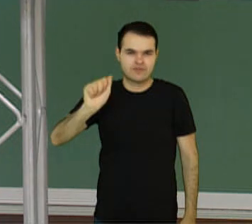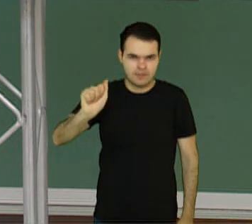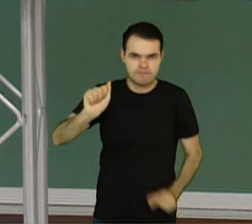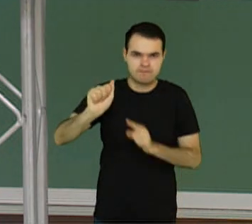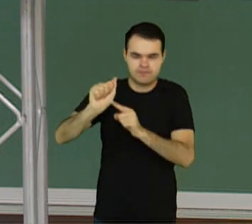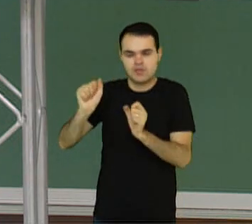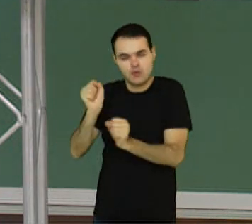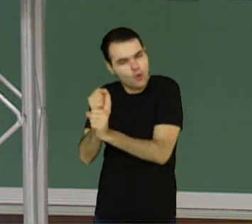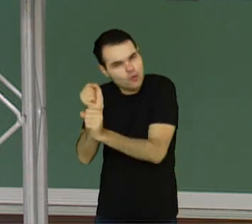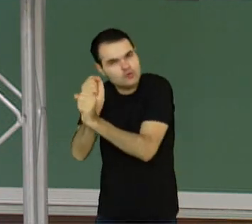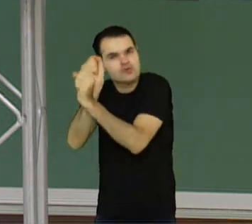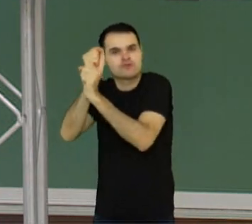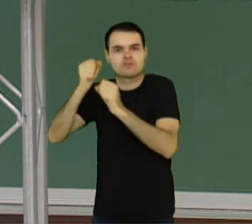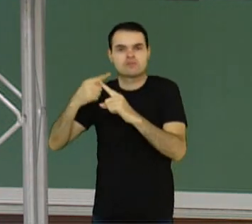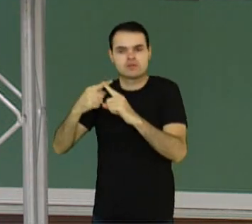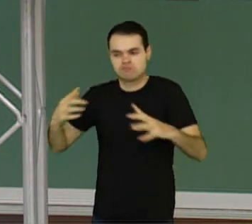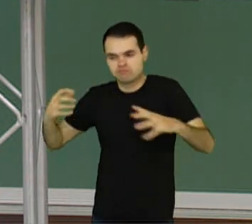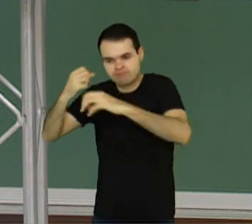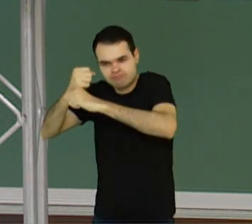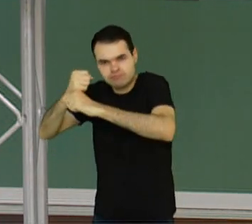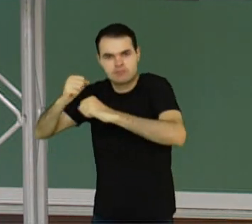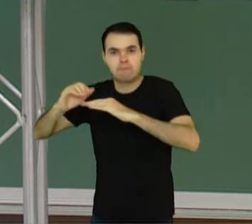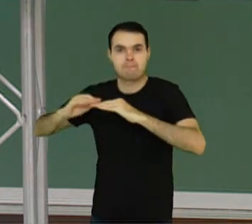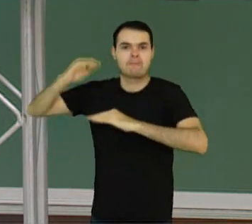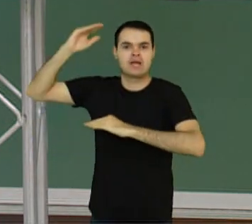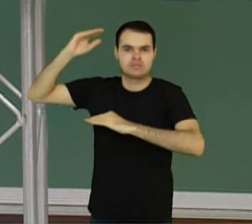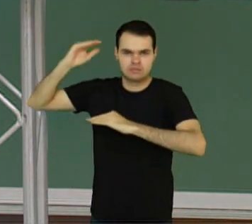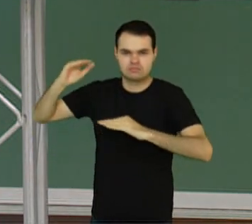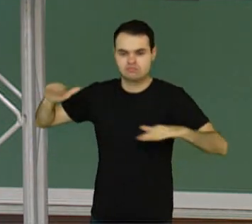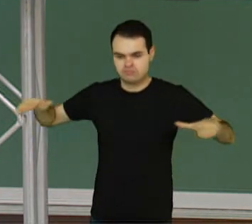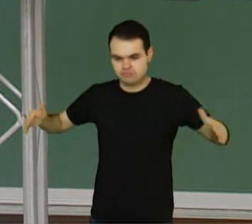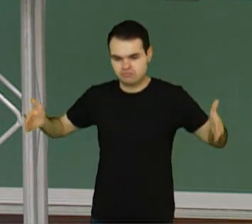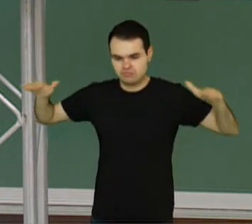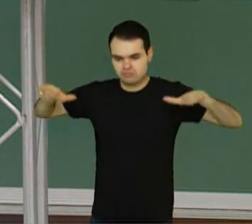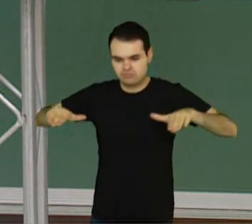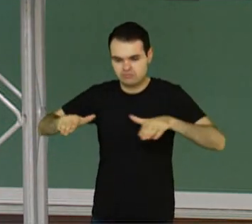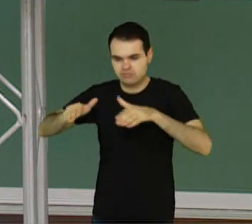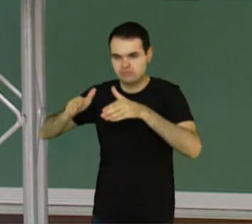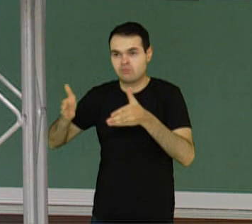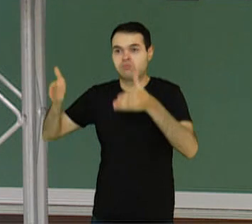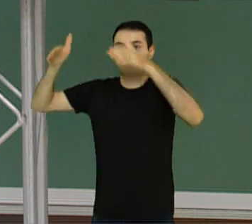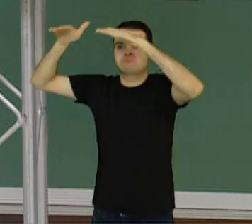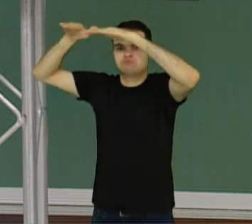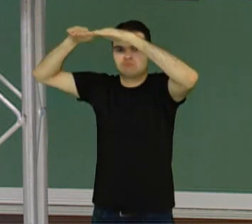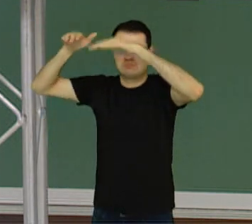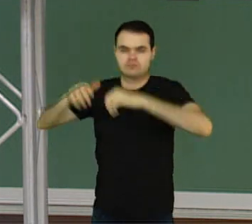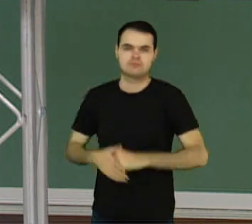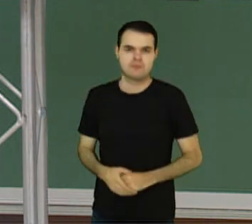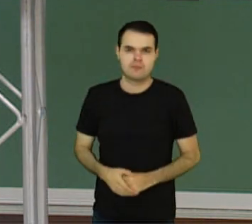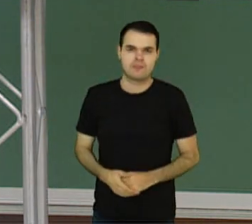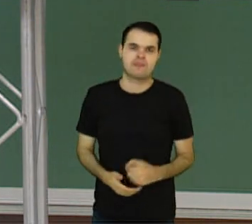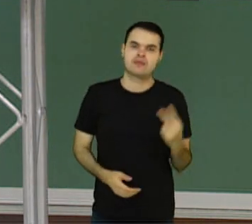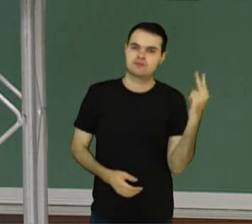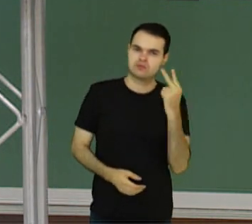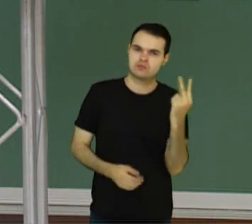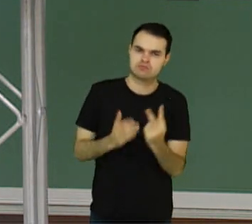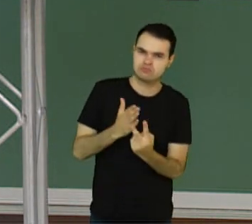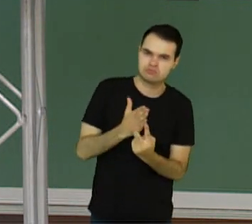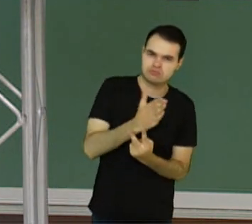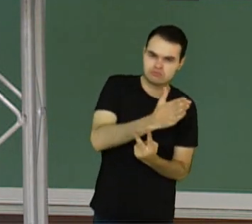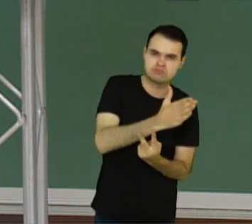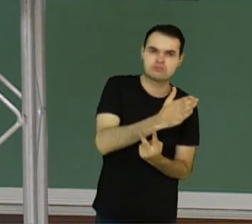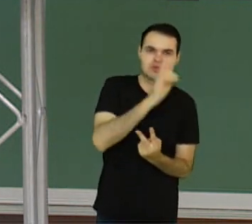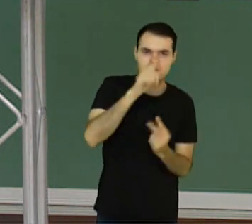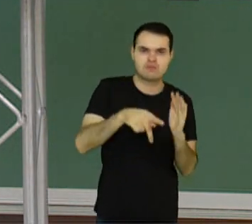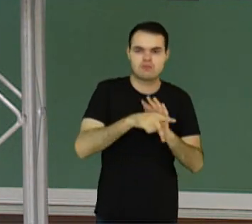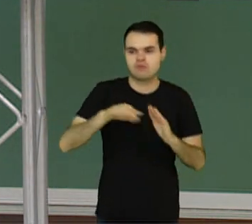então de interferência construtiva, aumenta ainda mais a amplitude que você tem. Agora, no segundo caso, você tem uma amplitude que está avançando